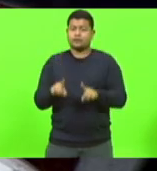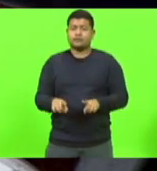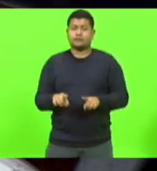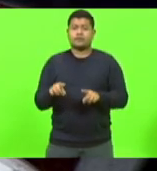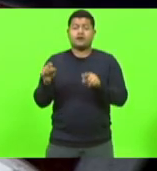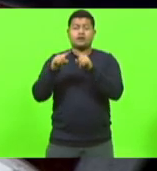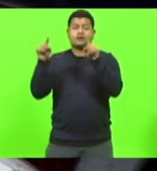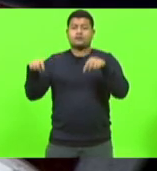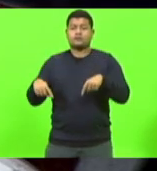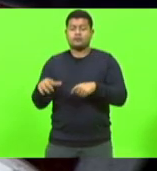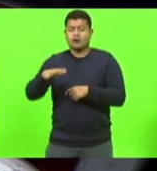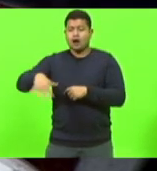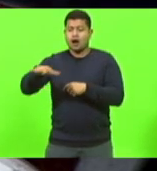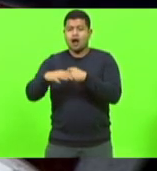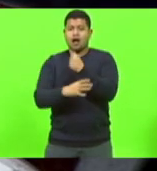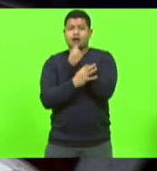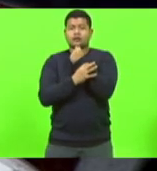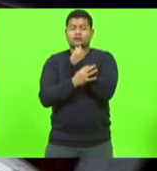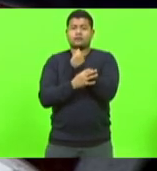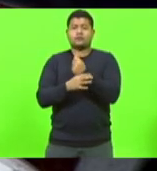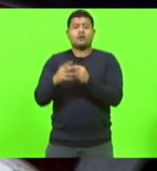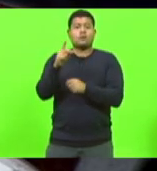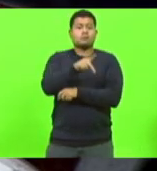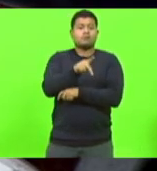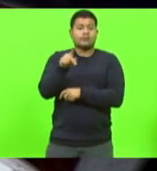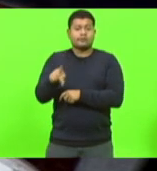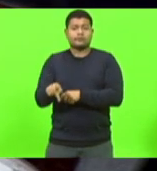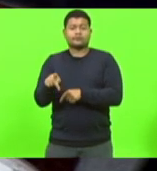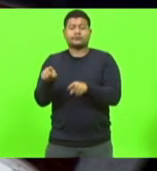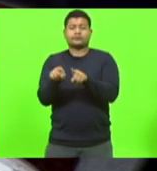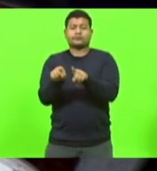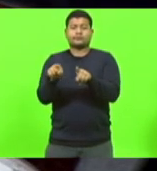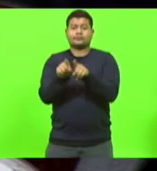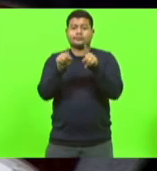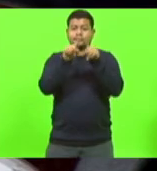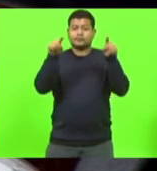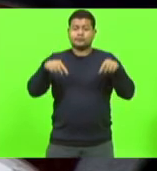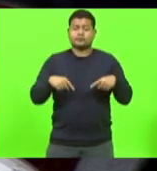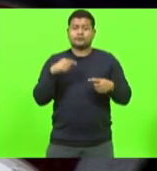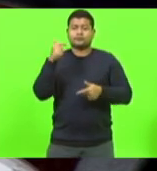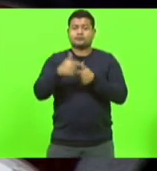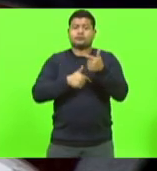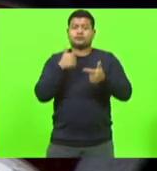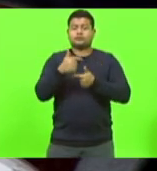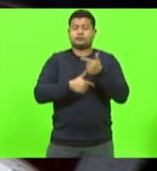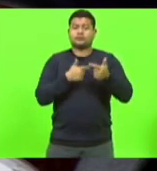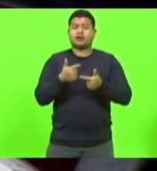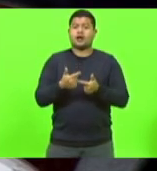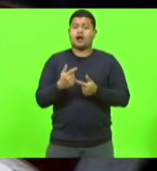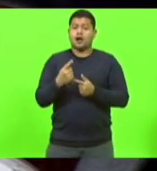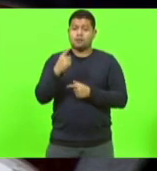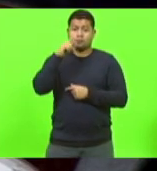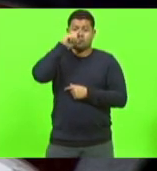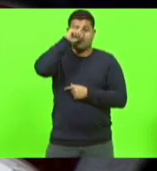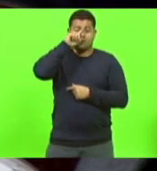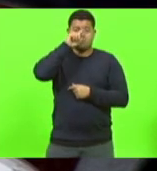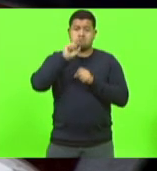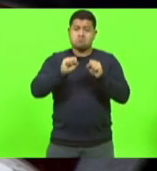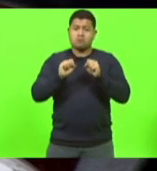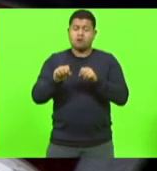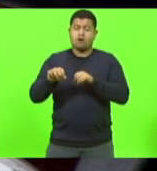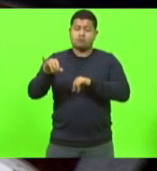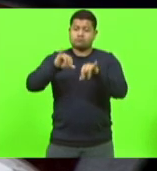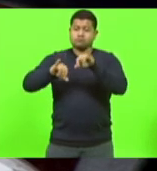servidores da segurança do magistério e também de servidores cuja atividade os expõe A Materiais prejudiciais